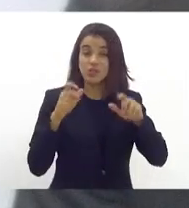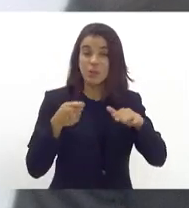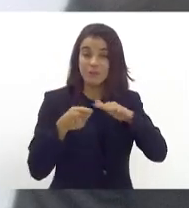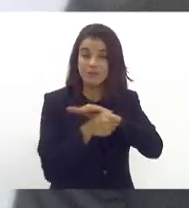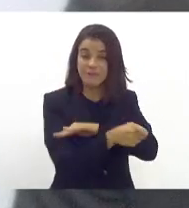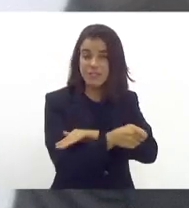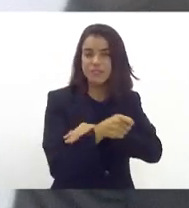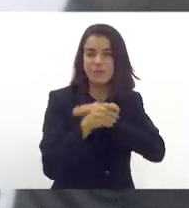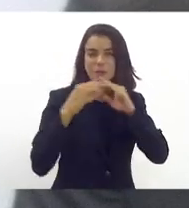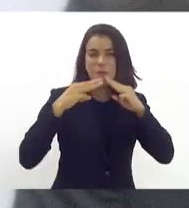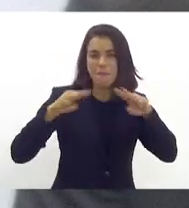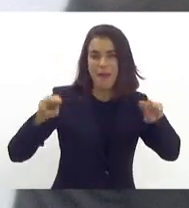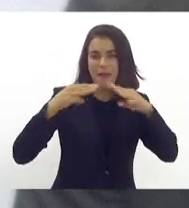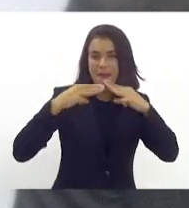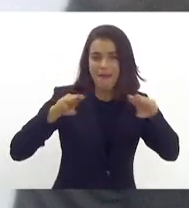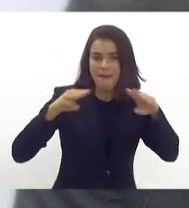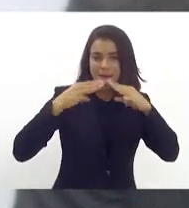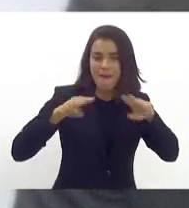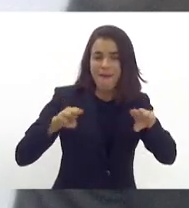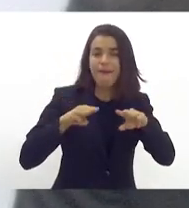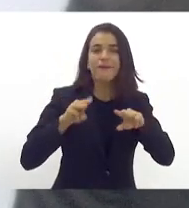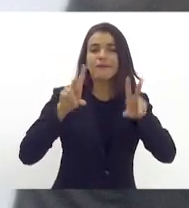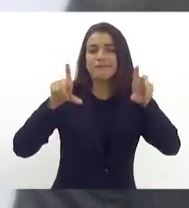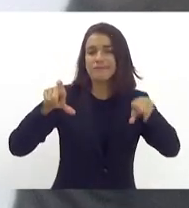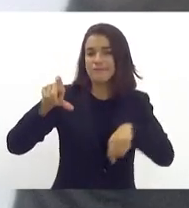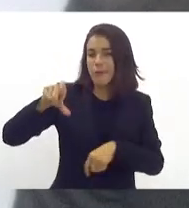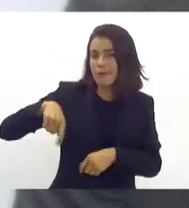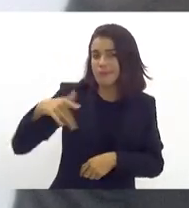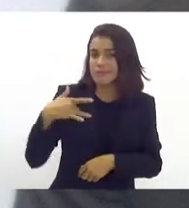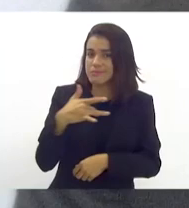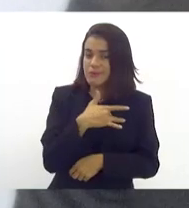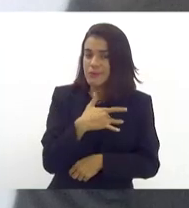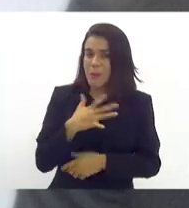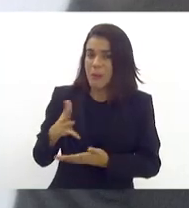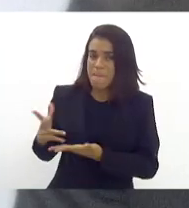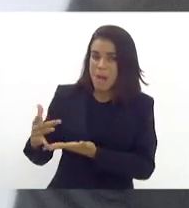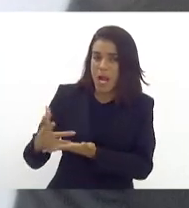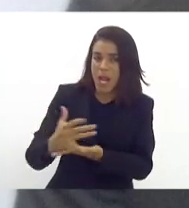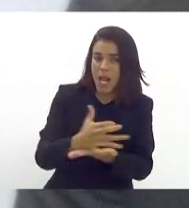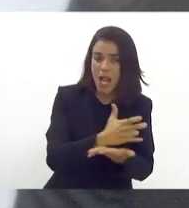marketing das dos planos de saúde dados